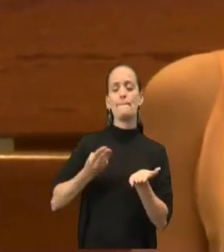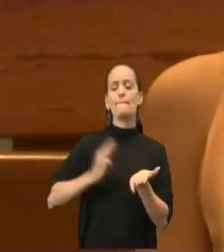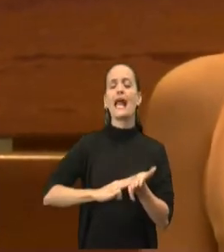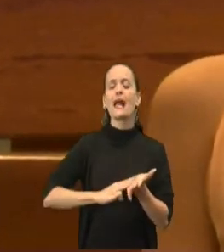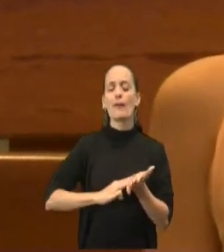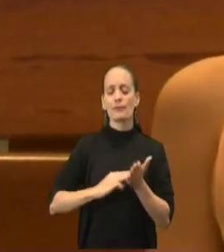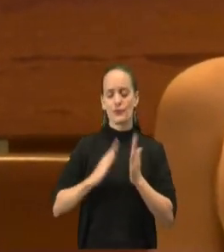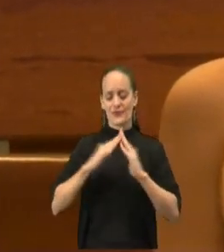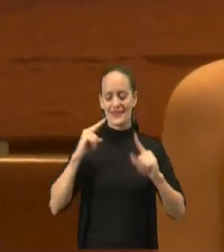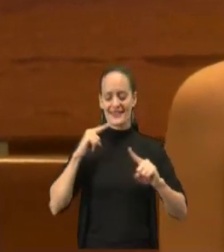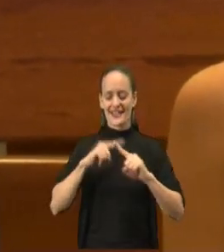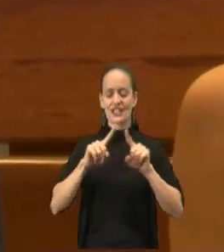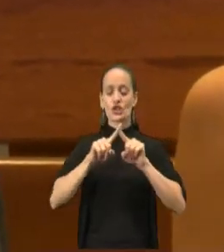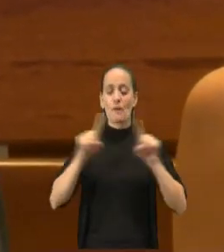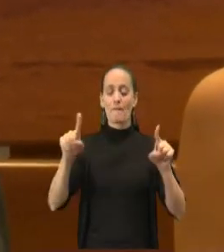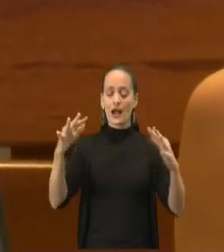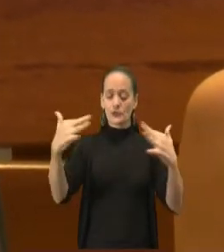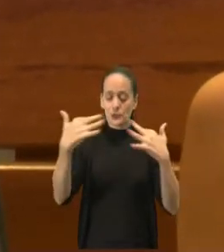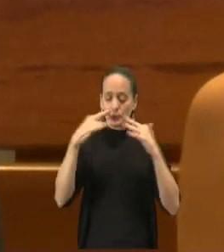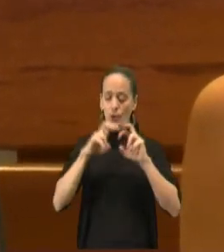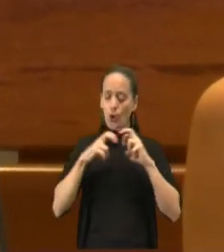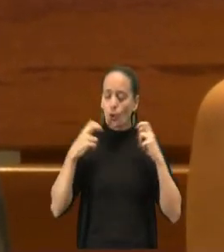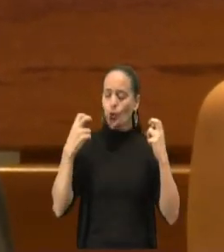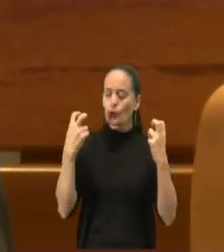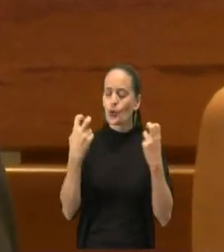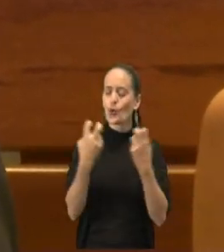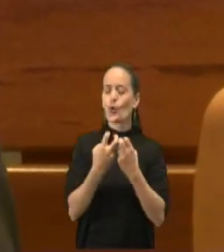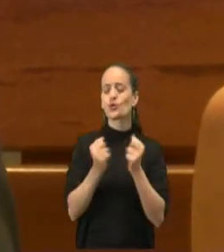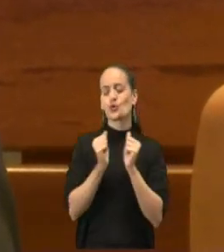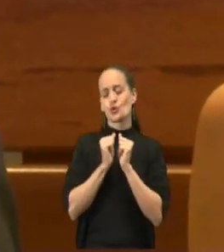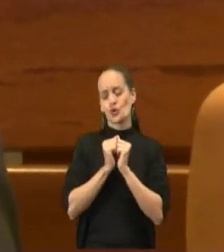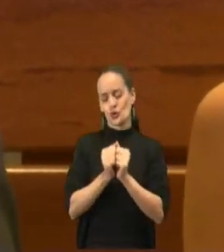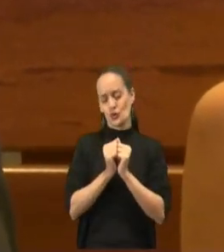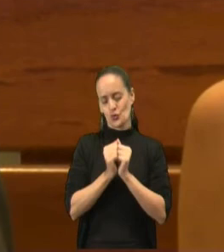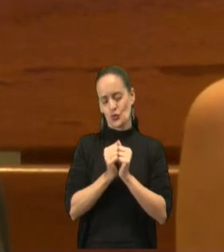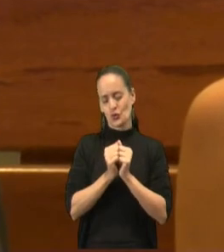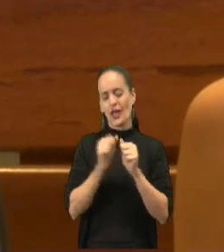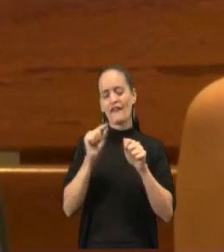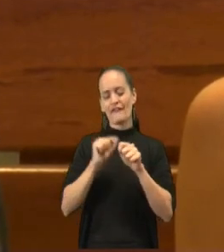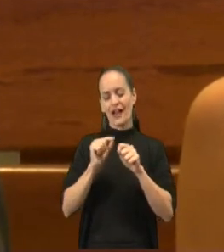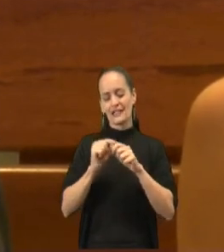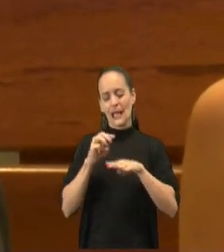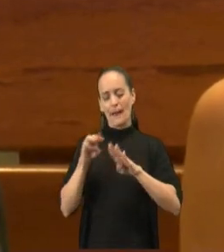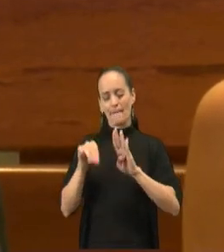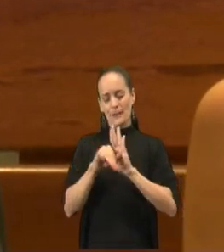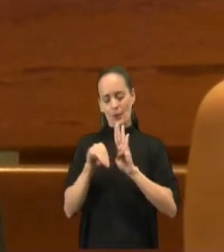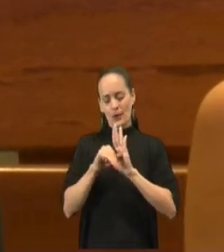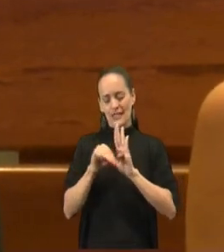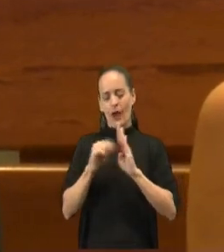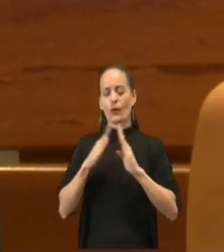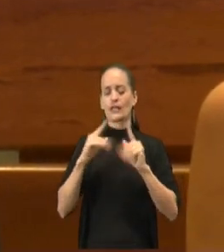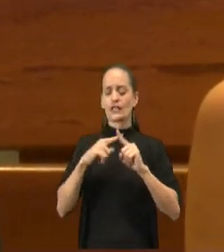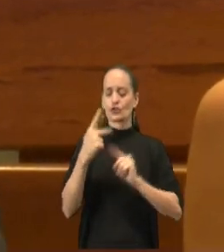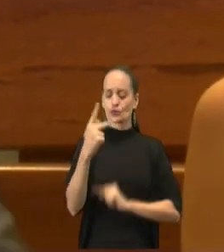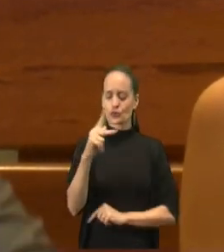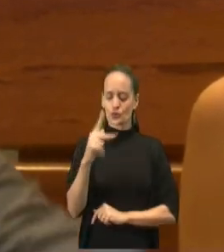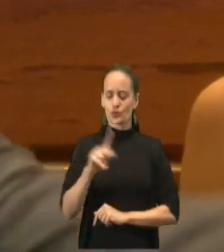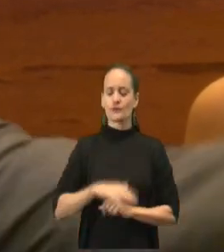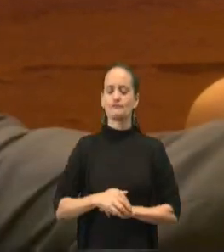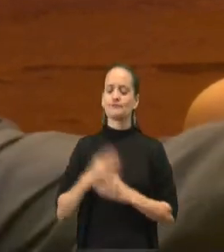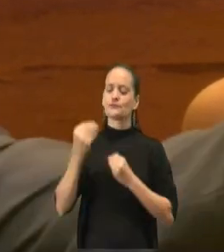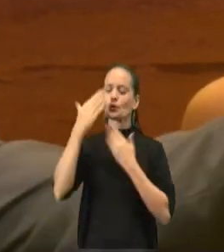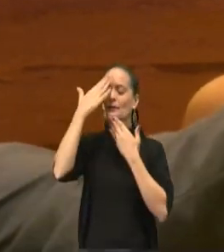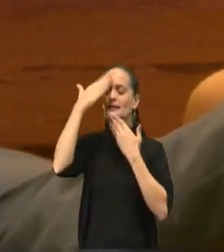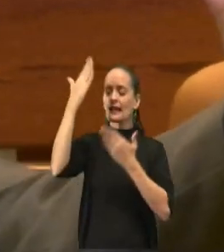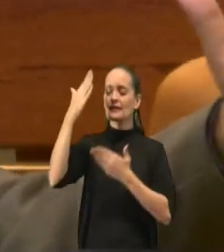membro, mas que conosco cultua e faz desta igreja a sua igreja, porque é o corpo de Cristo. Muito obrigado, Senhor. E que o amor